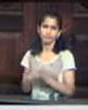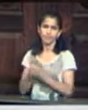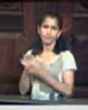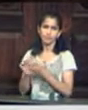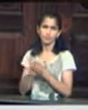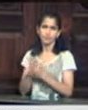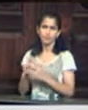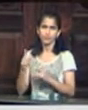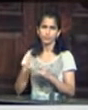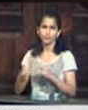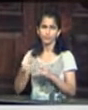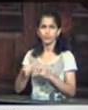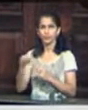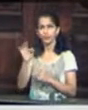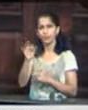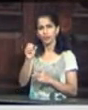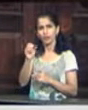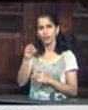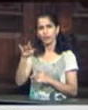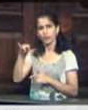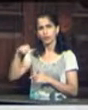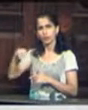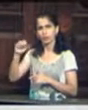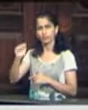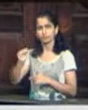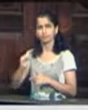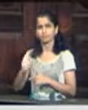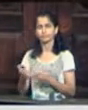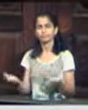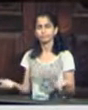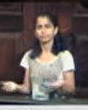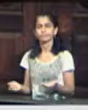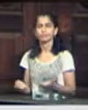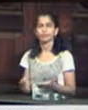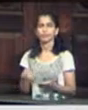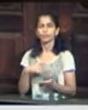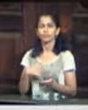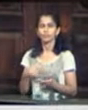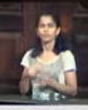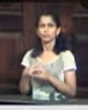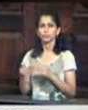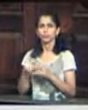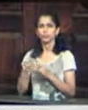Os problemas de forma têm a ver, por um lado, com as questões